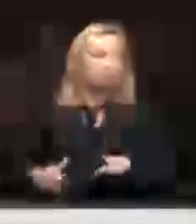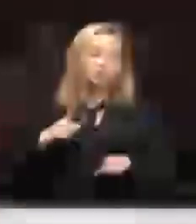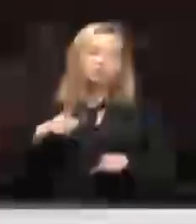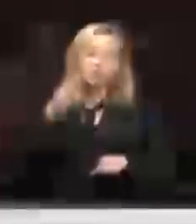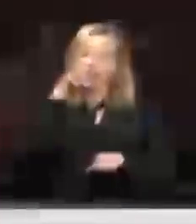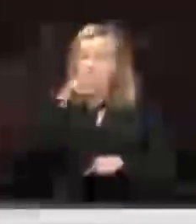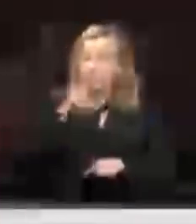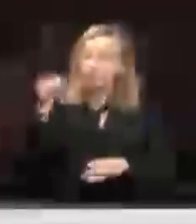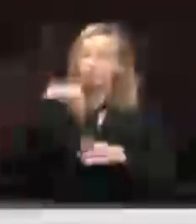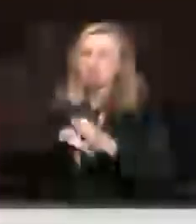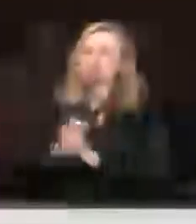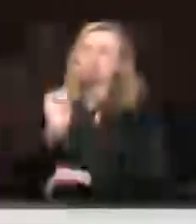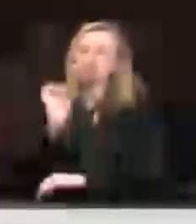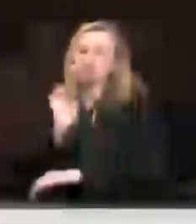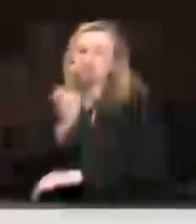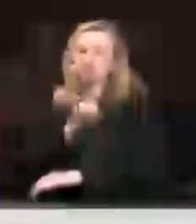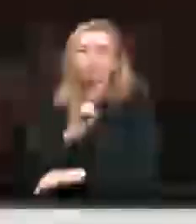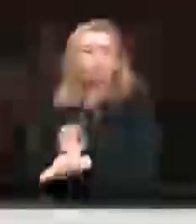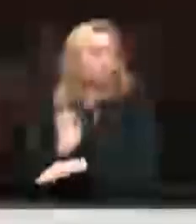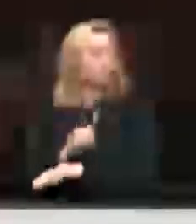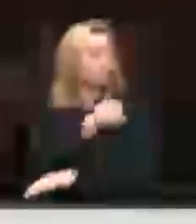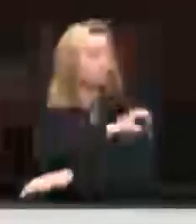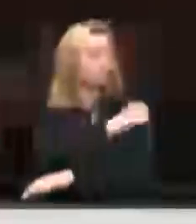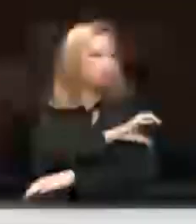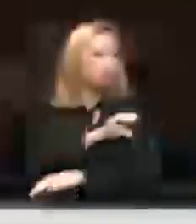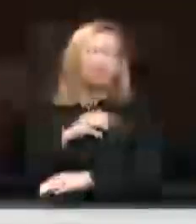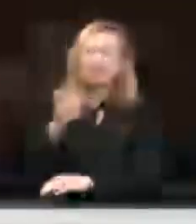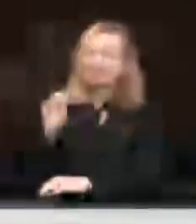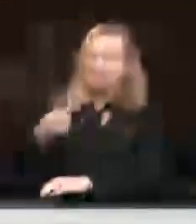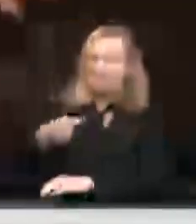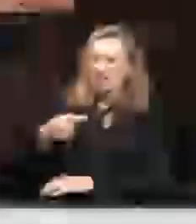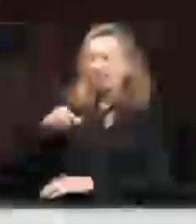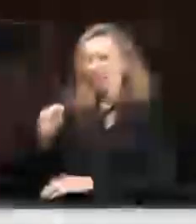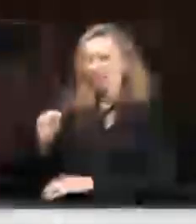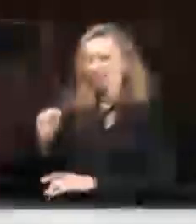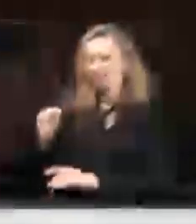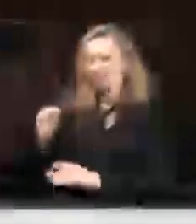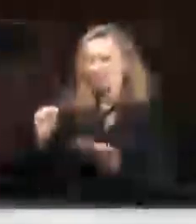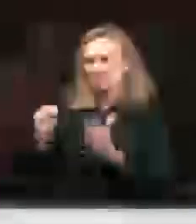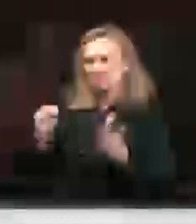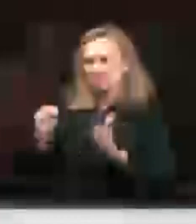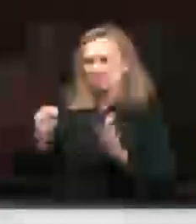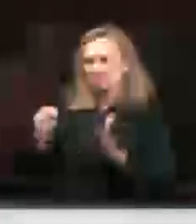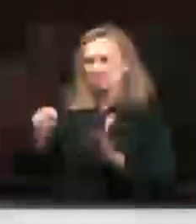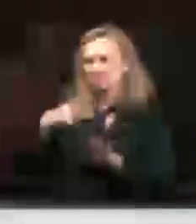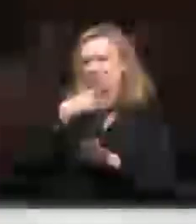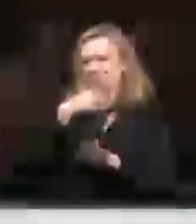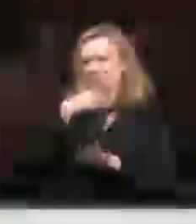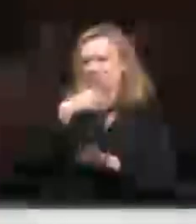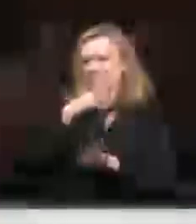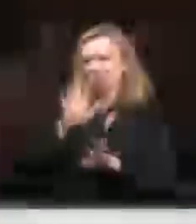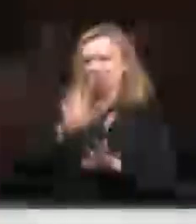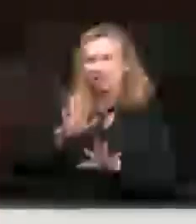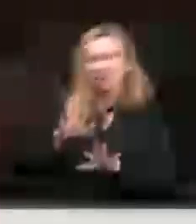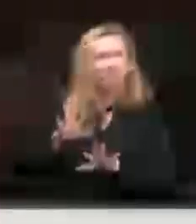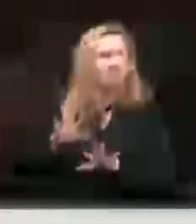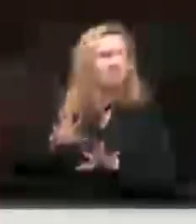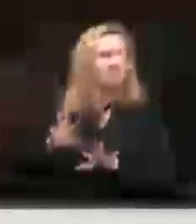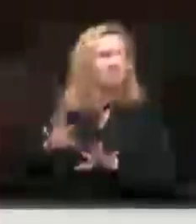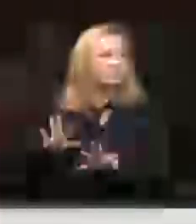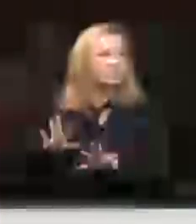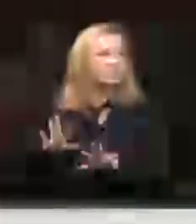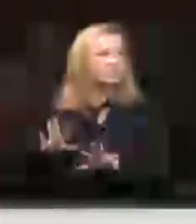poucos. Éramos talvez, Luiz Paulo, 7 ou 8 parlamentares. Na melhor das hipóteses,